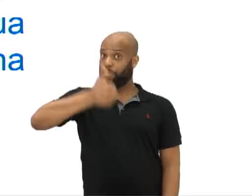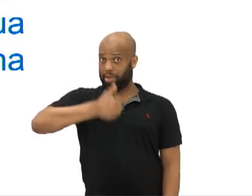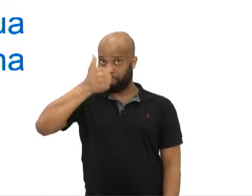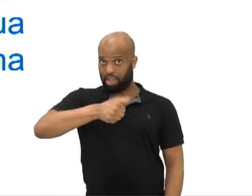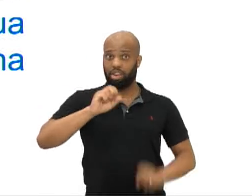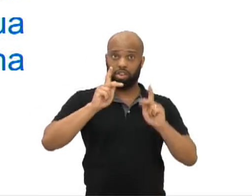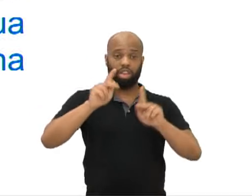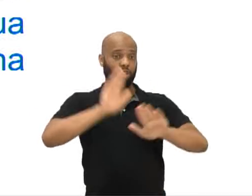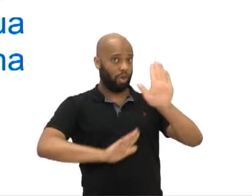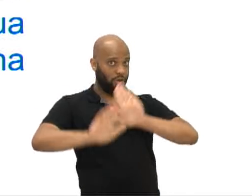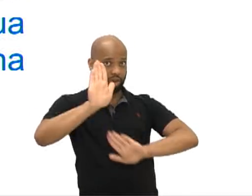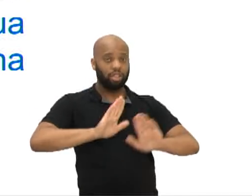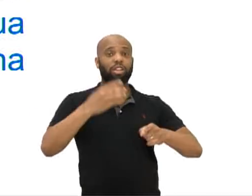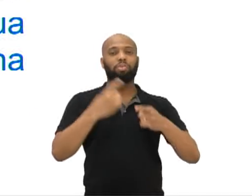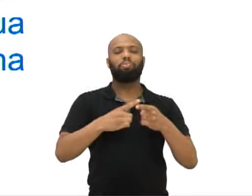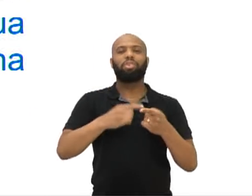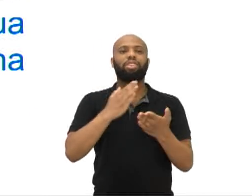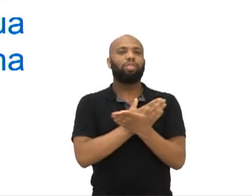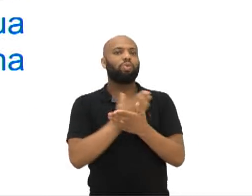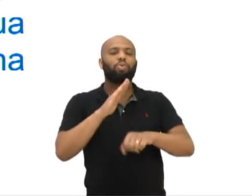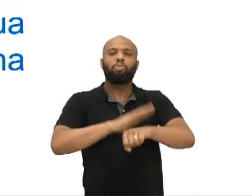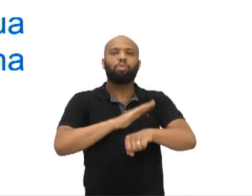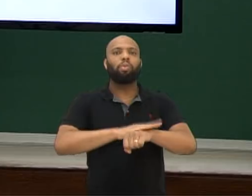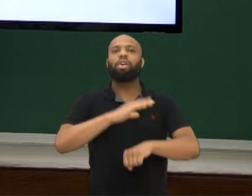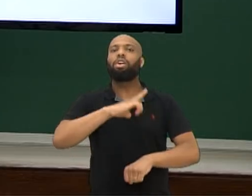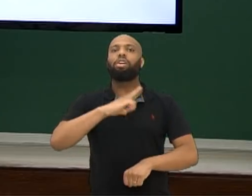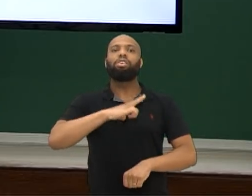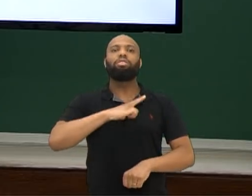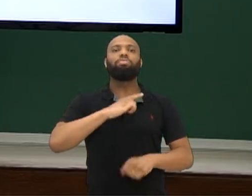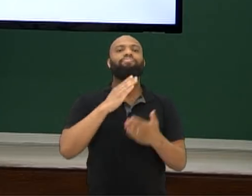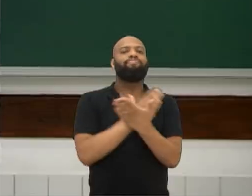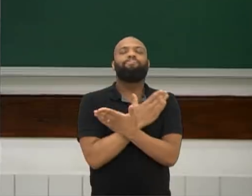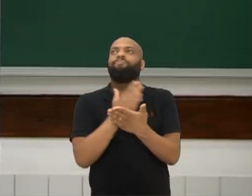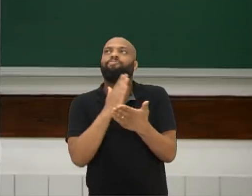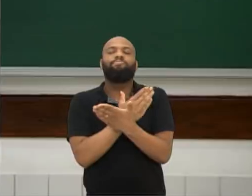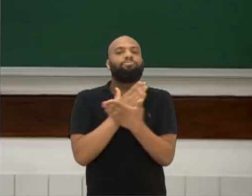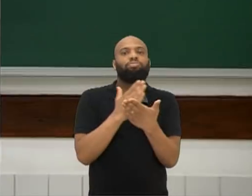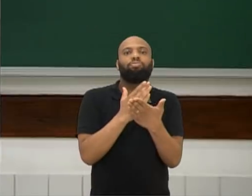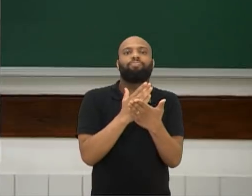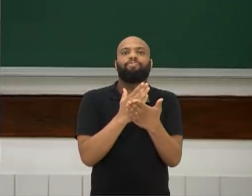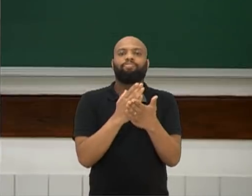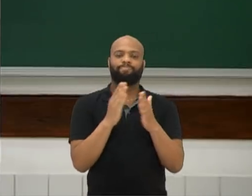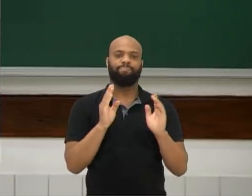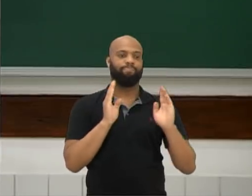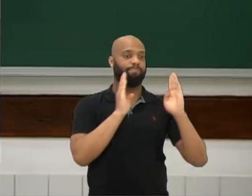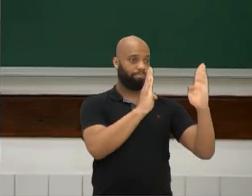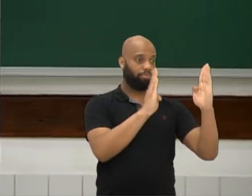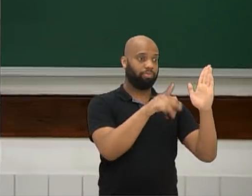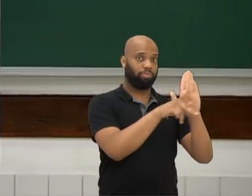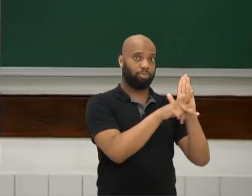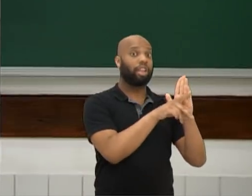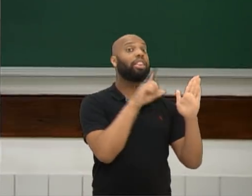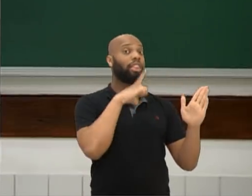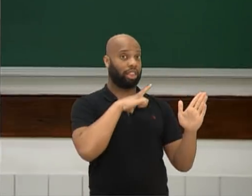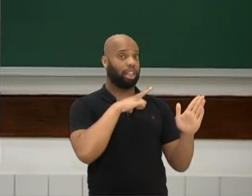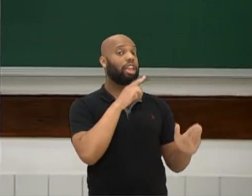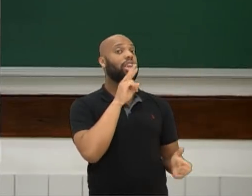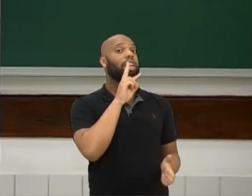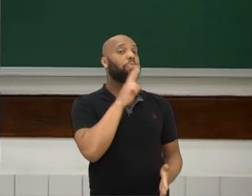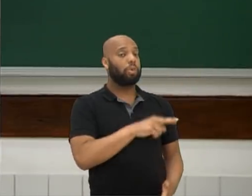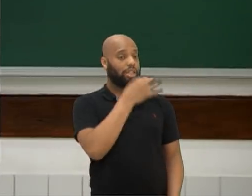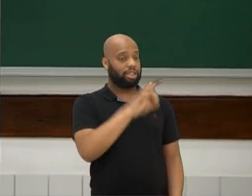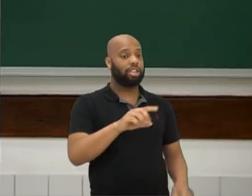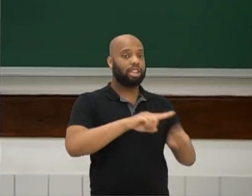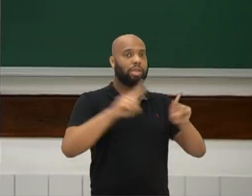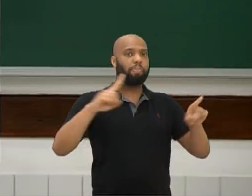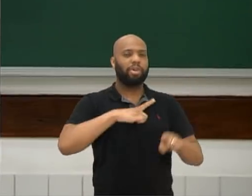Tranquilo? Cuidado, né? Às vezes, galera, a gente tem uma parte do exercício que traz a resposta correta, né?